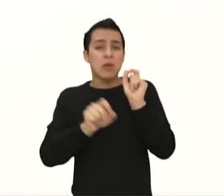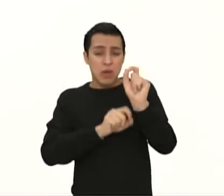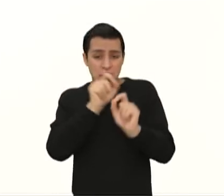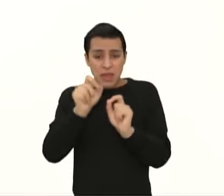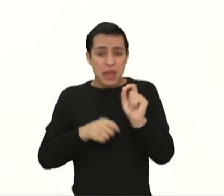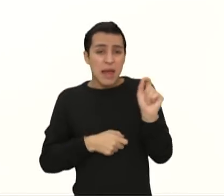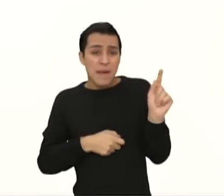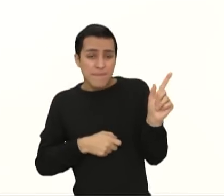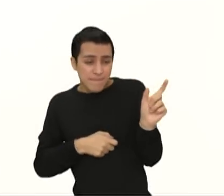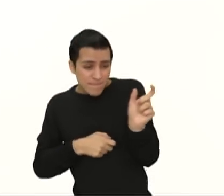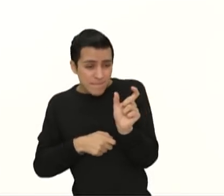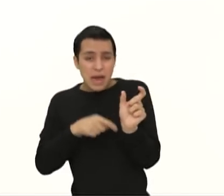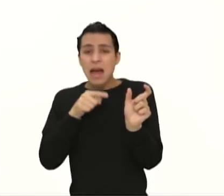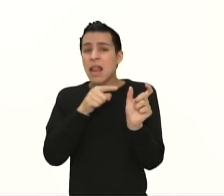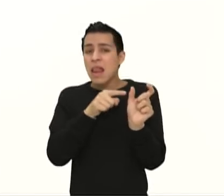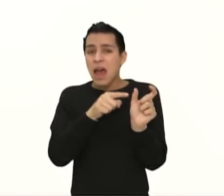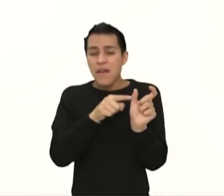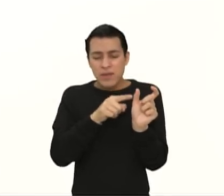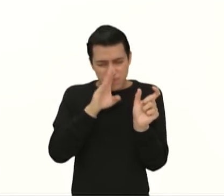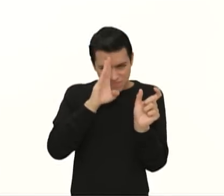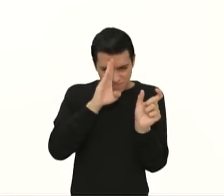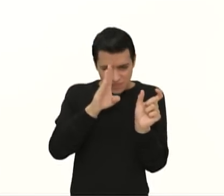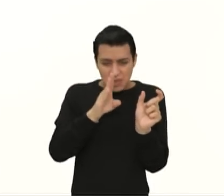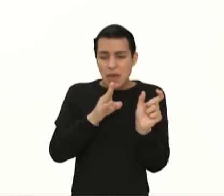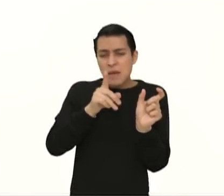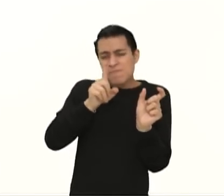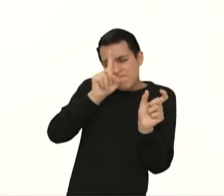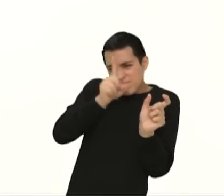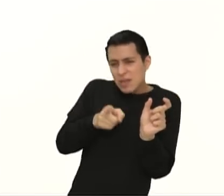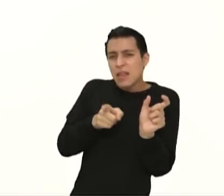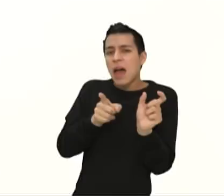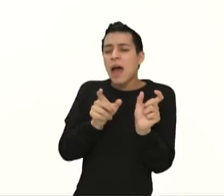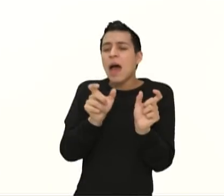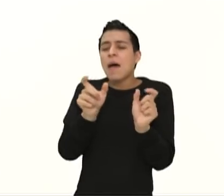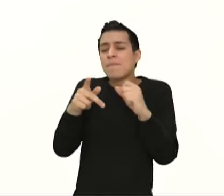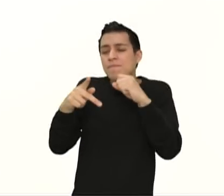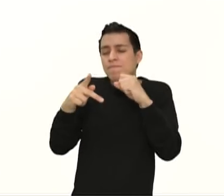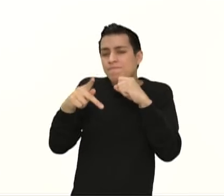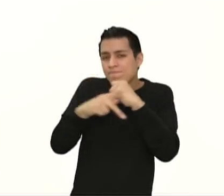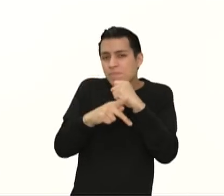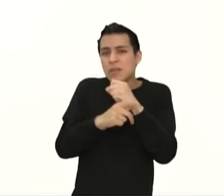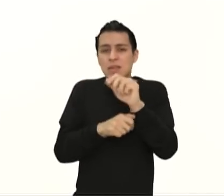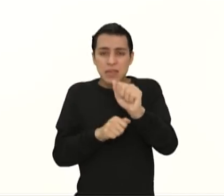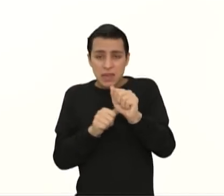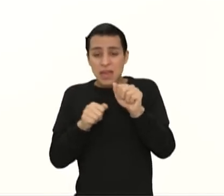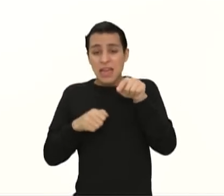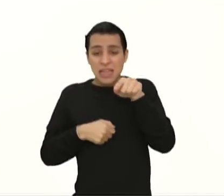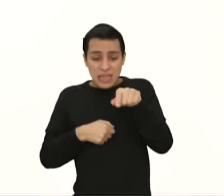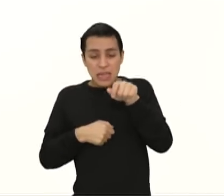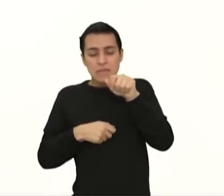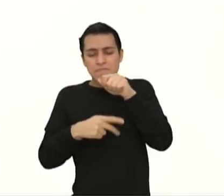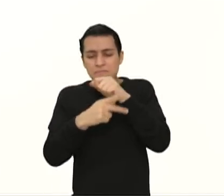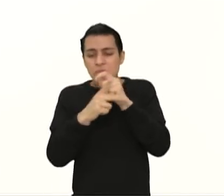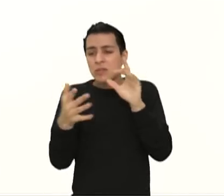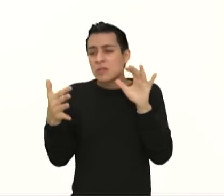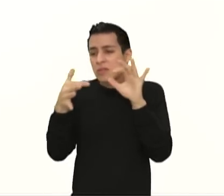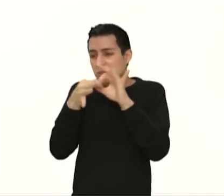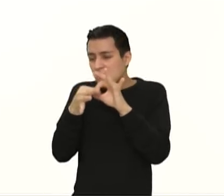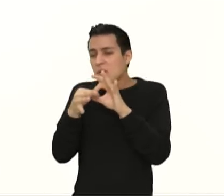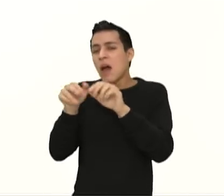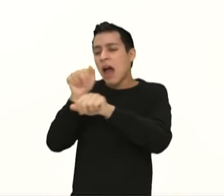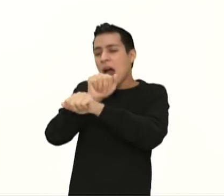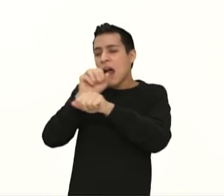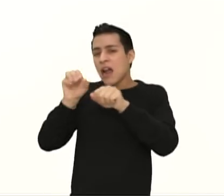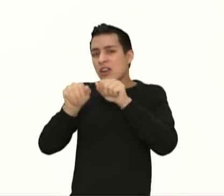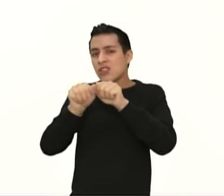regente exigir a preposição a e o termo regido for compatível com o artigo a.